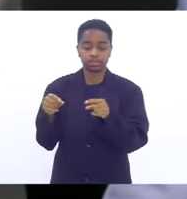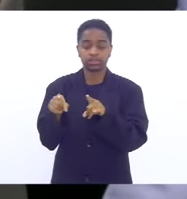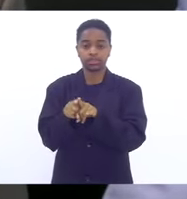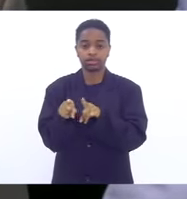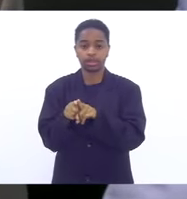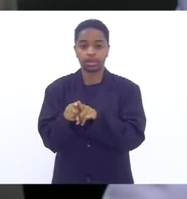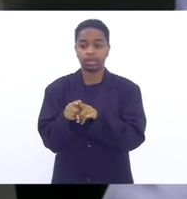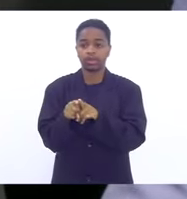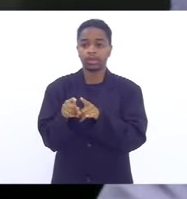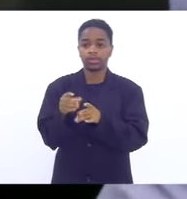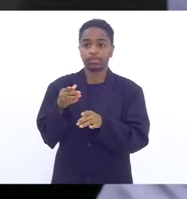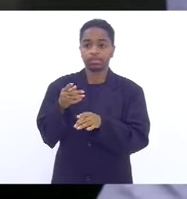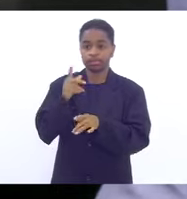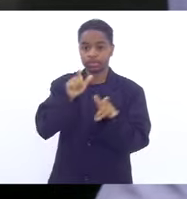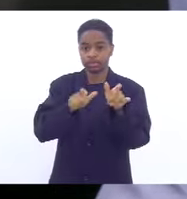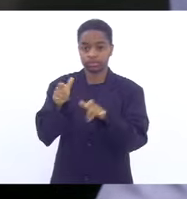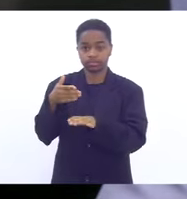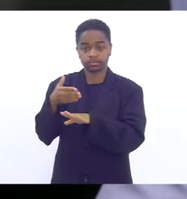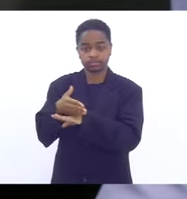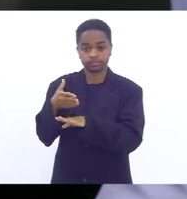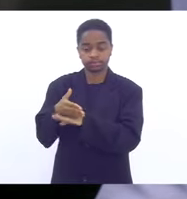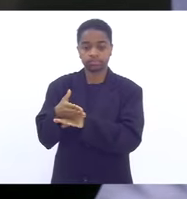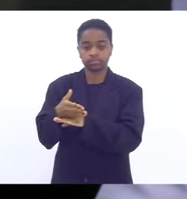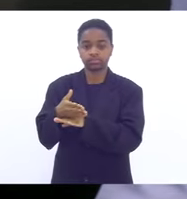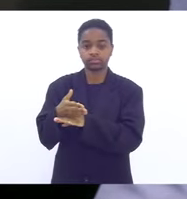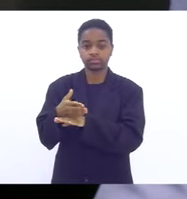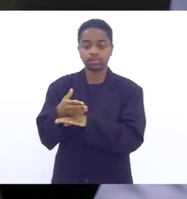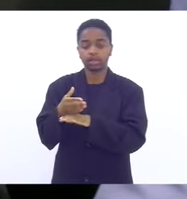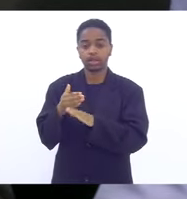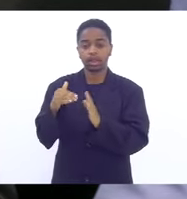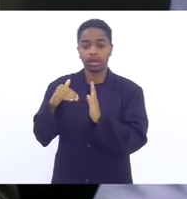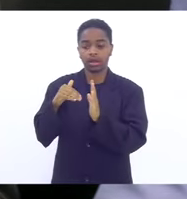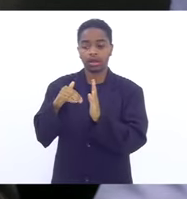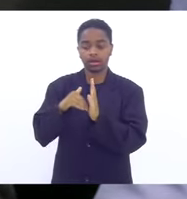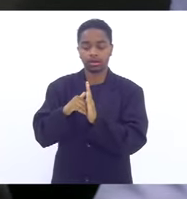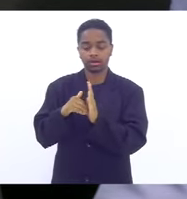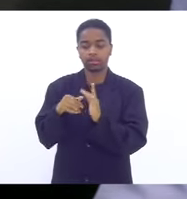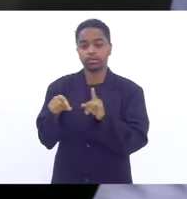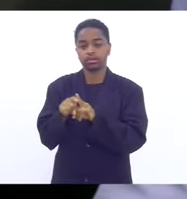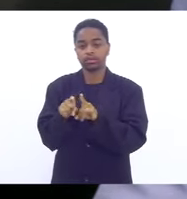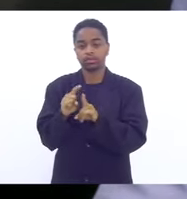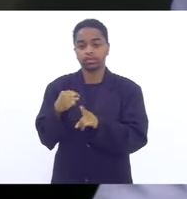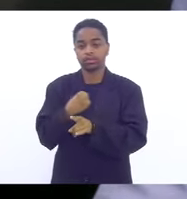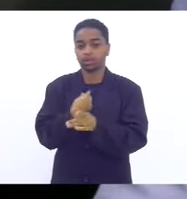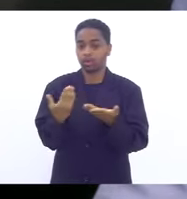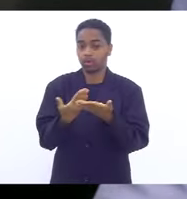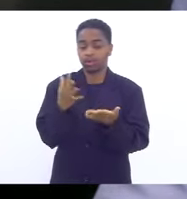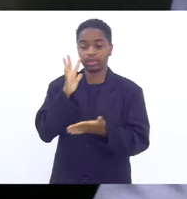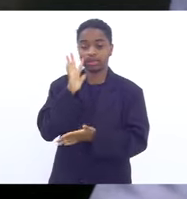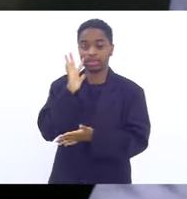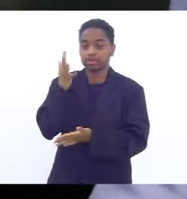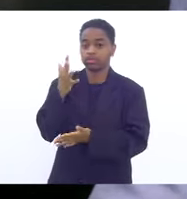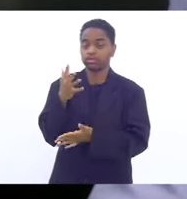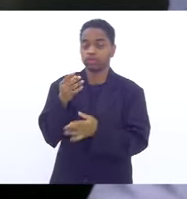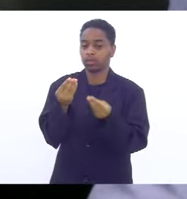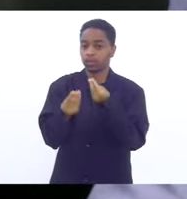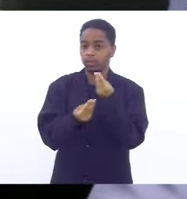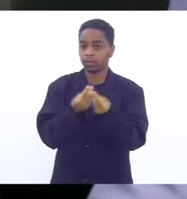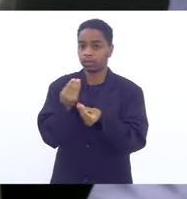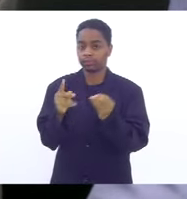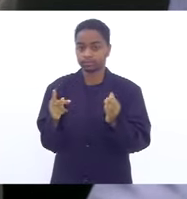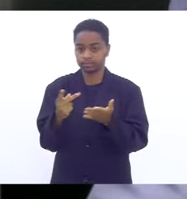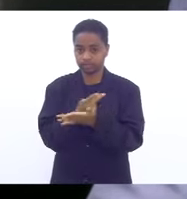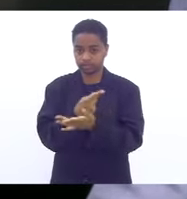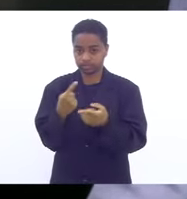Energia, para o presidente da Câmara dos Deputados, Arthur Lira, e nós estamos num momento de decisão de como haverá essa, como é